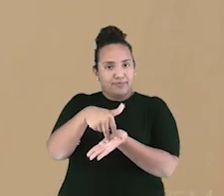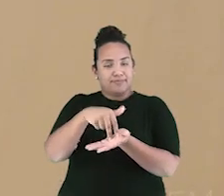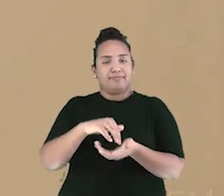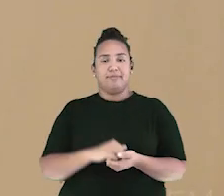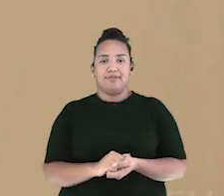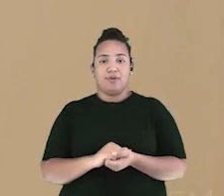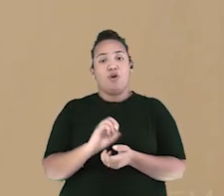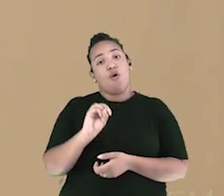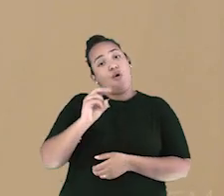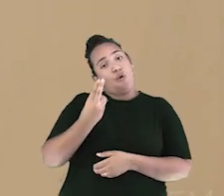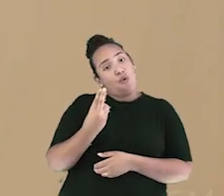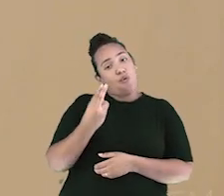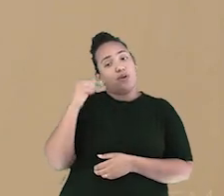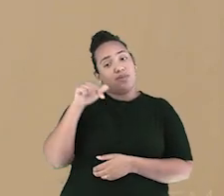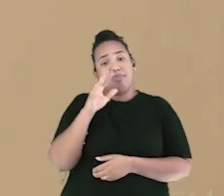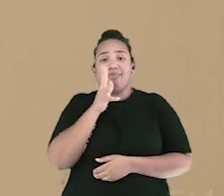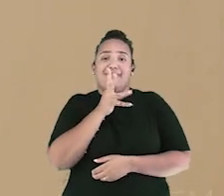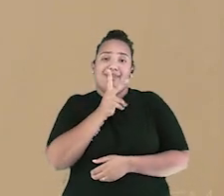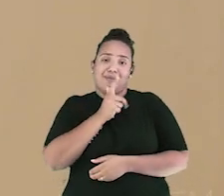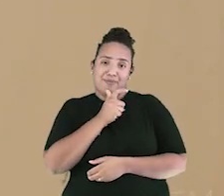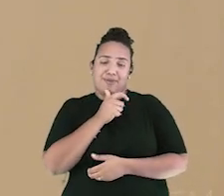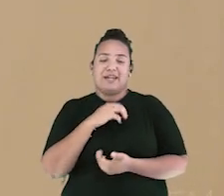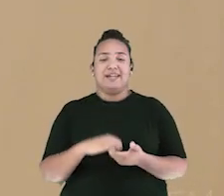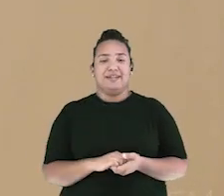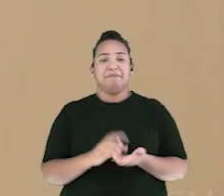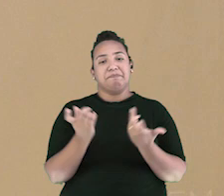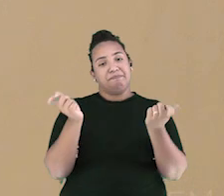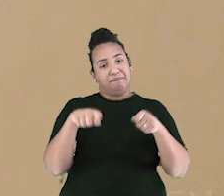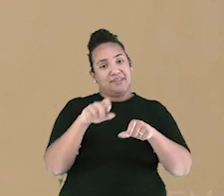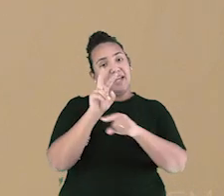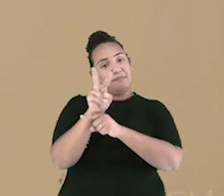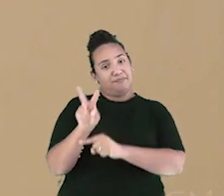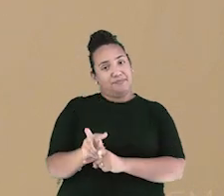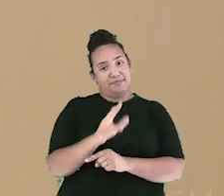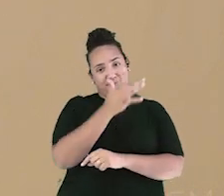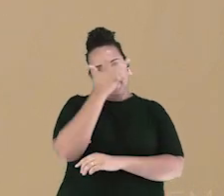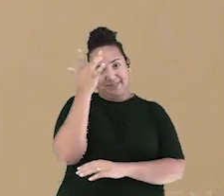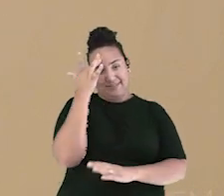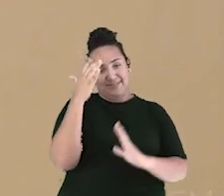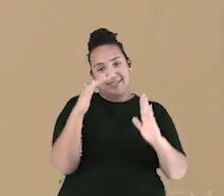Não com facilidade, pelo menos. E aí a gente preserva a vida dos moradores dessa maneira.